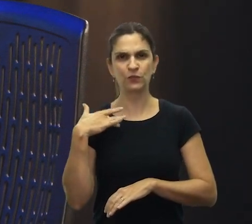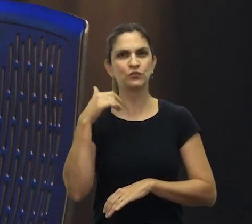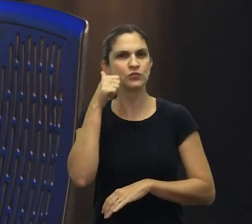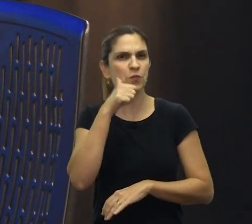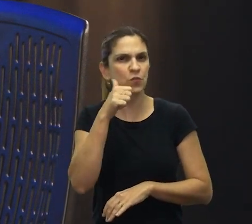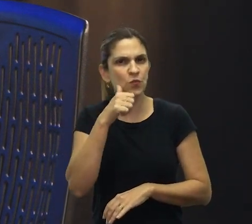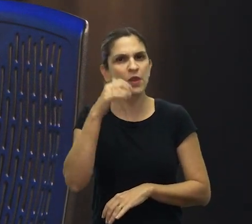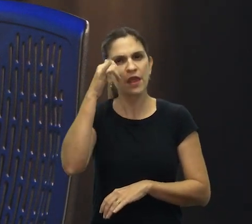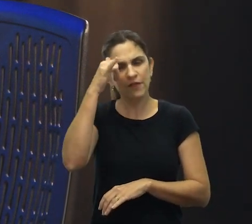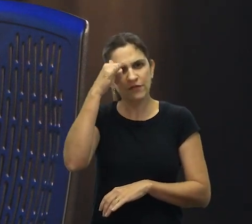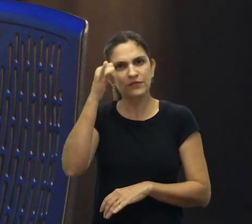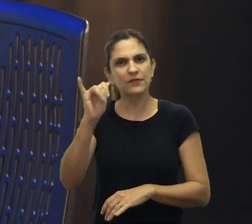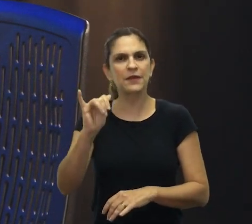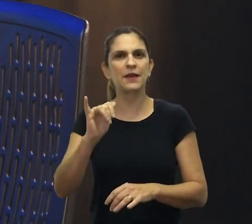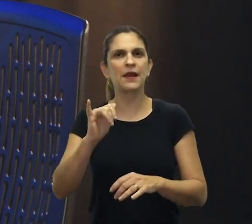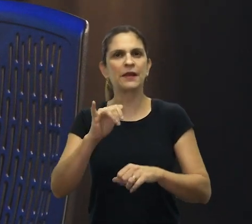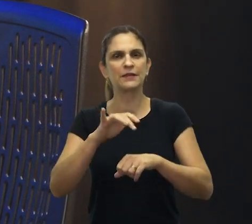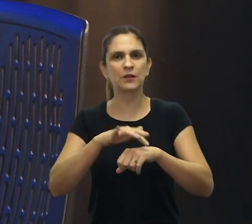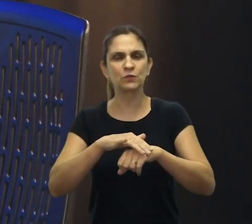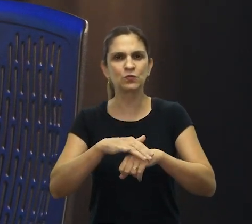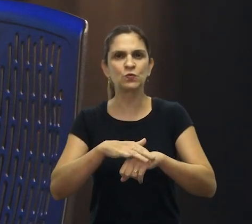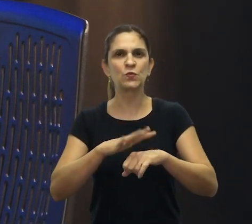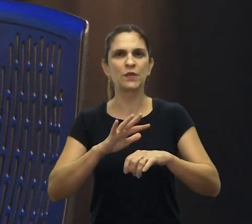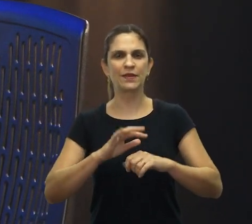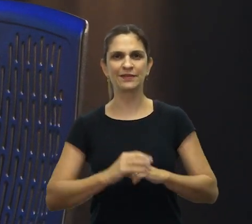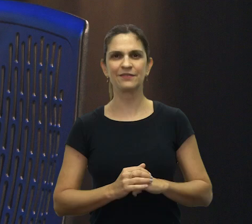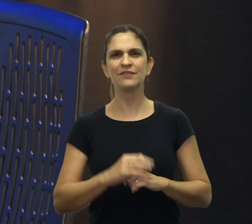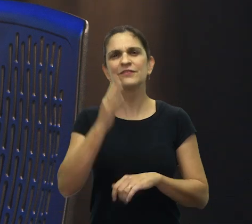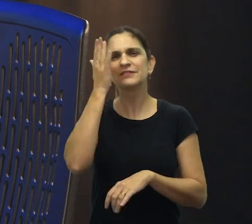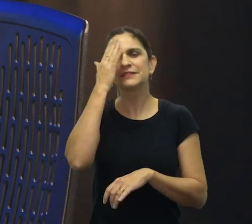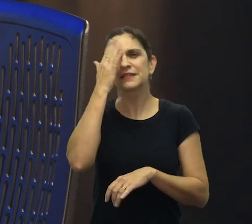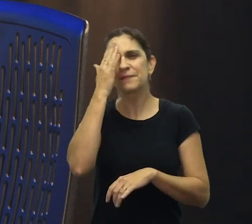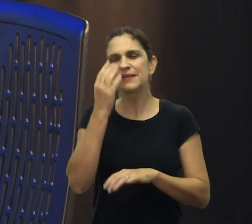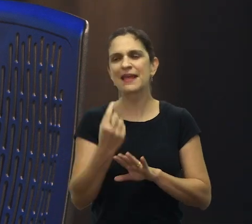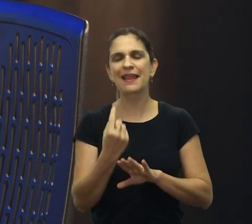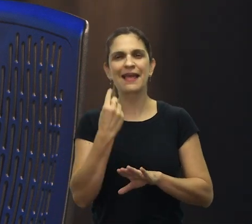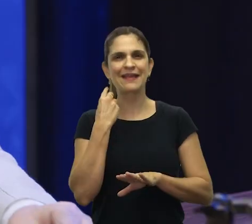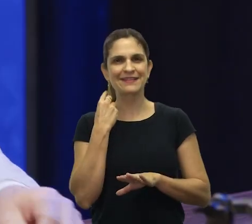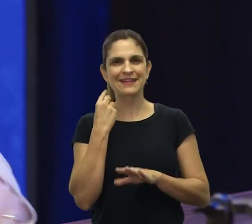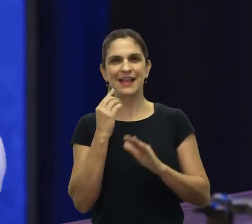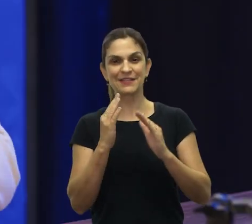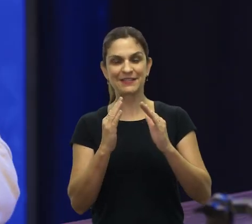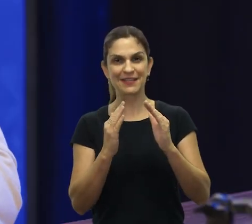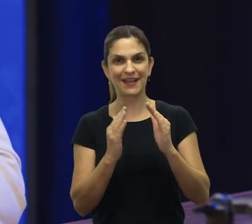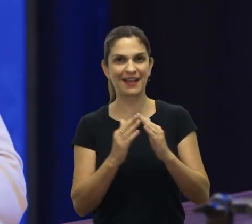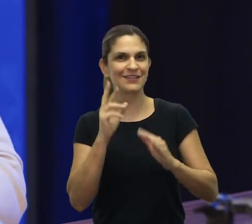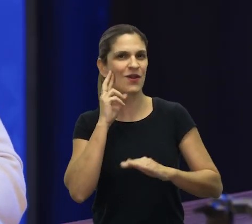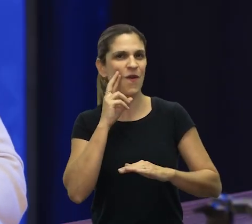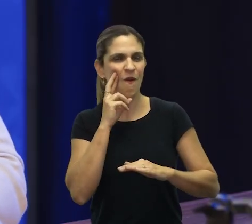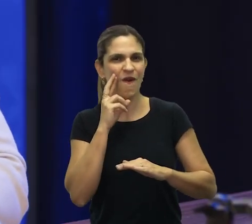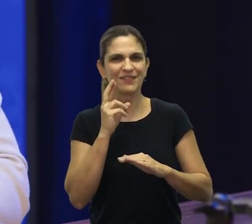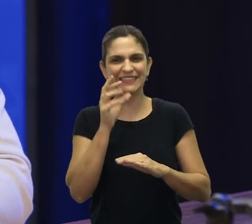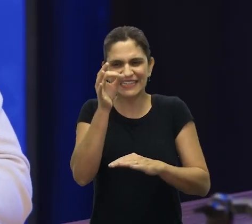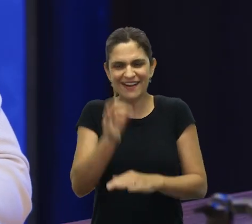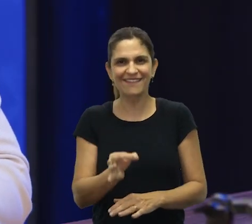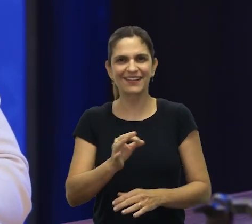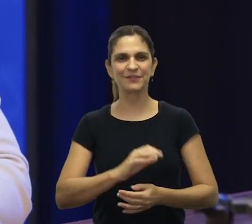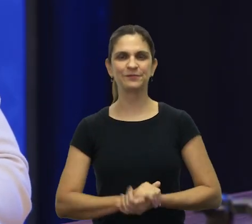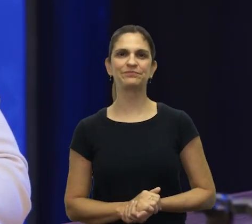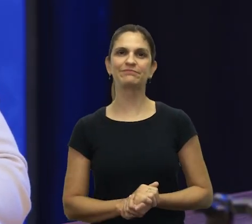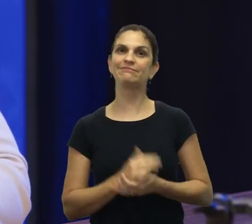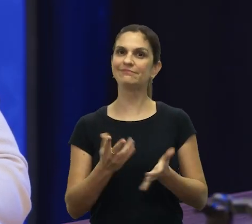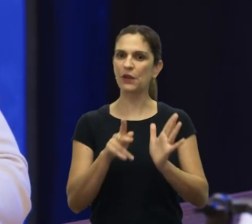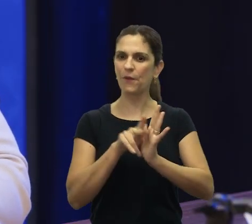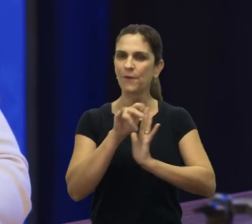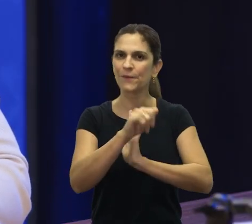Você sabia lá no início que a Casa Rosa ia dar tão certo? Realmente é sempre um desafio quando você inicia